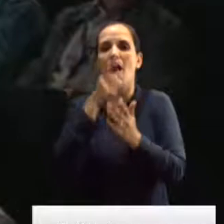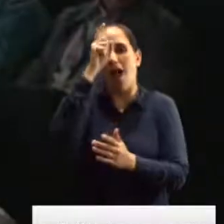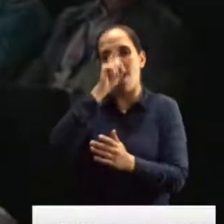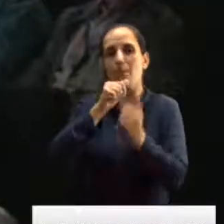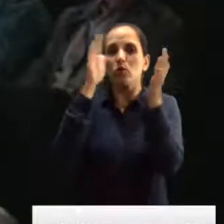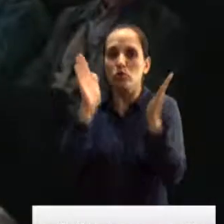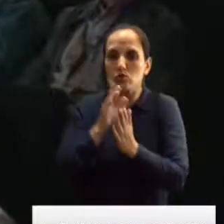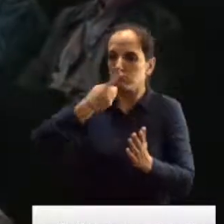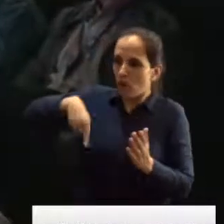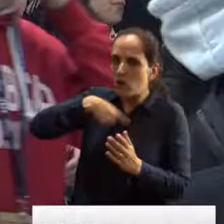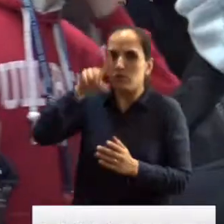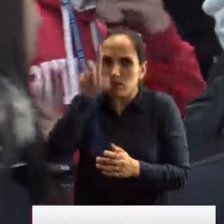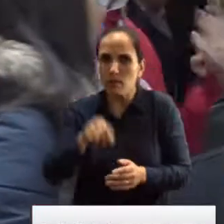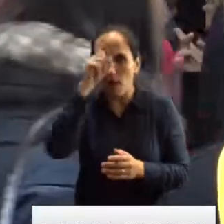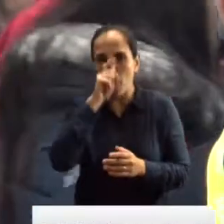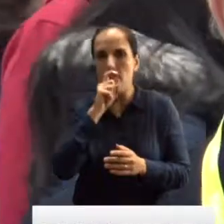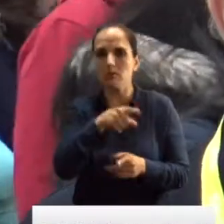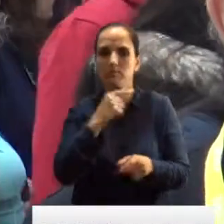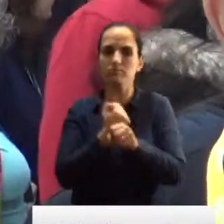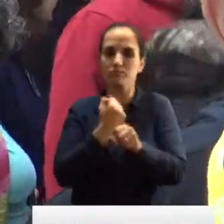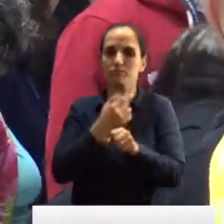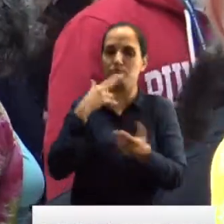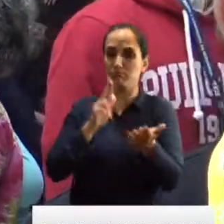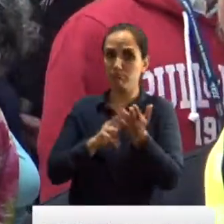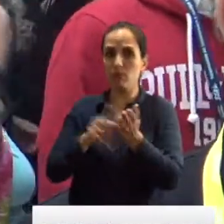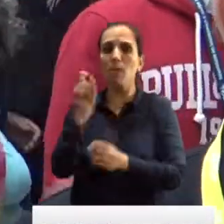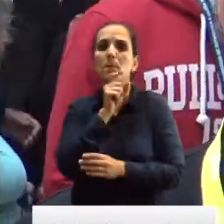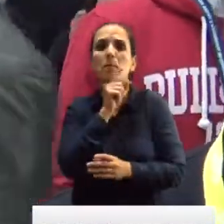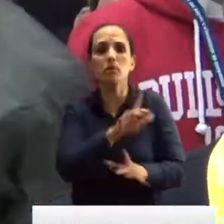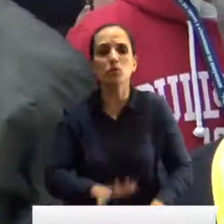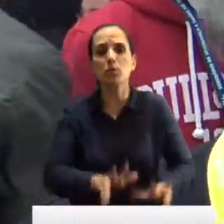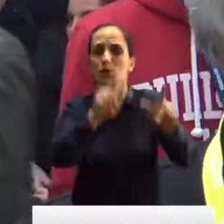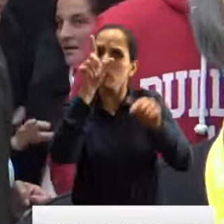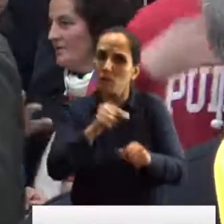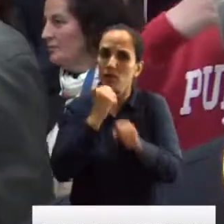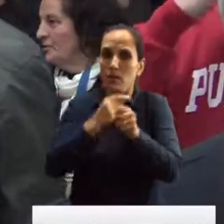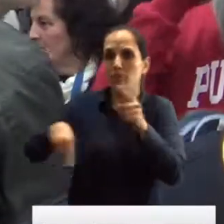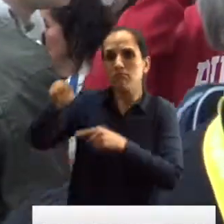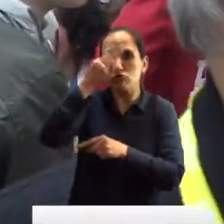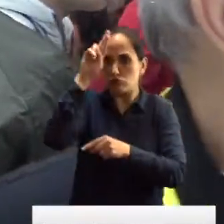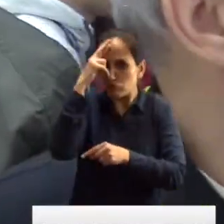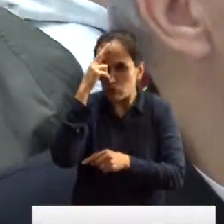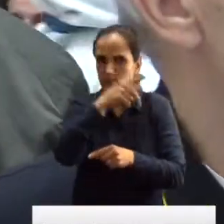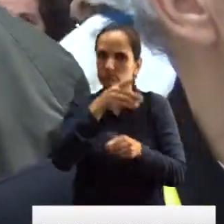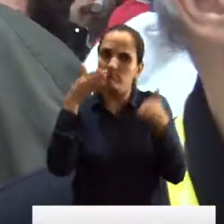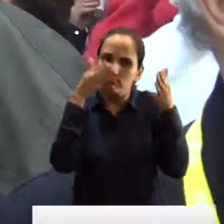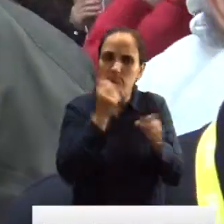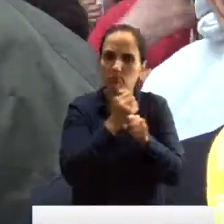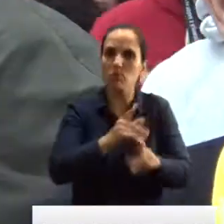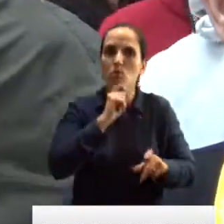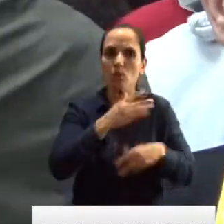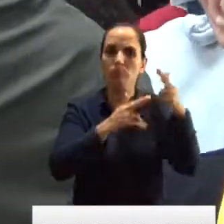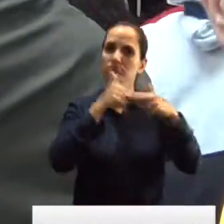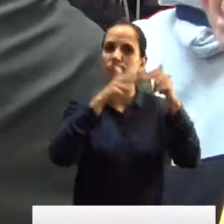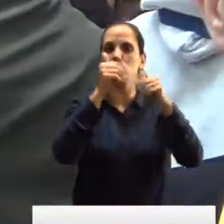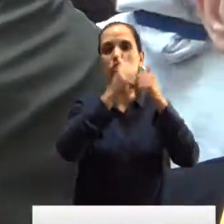e lembrarmos todos, que afinal de contas são os funcionários autárquicos que permitem, e com o trabalho deles, o esforço, a dedicação, fazem construir estas e as outras